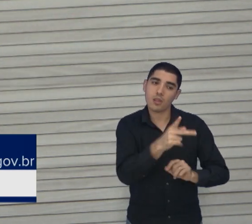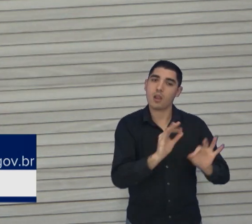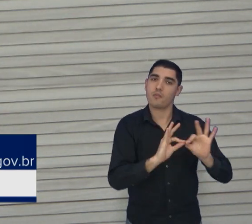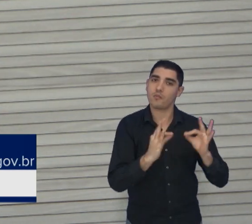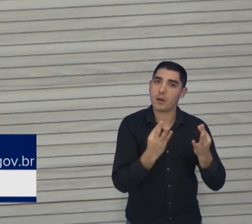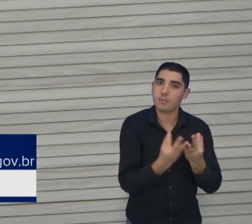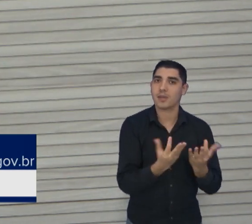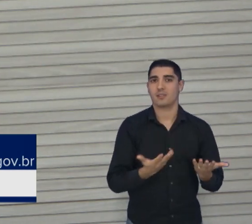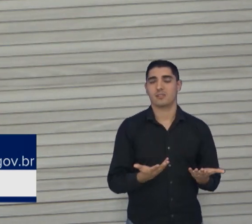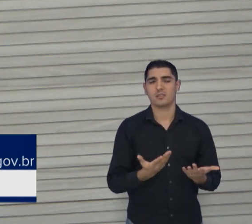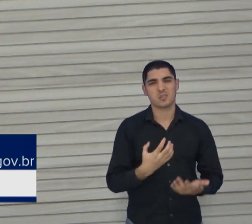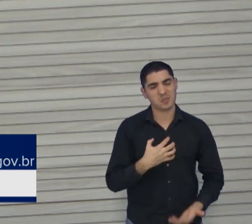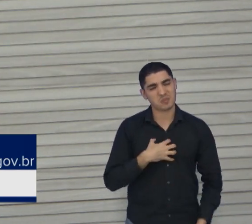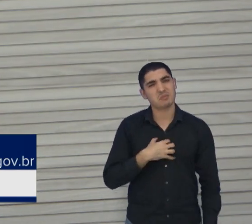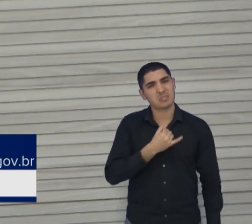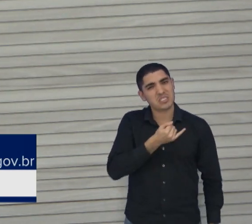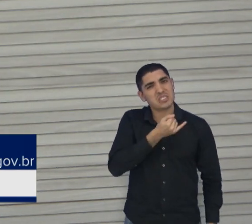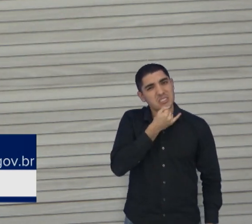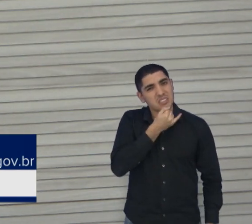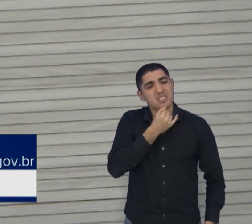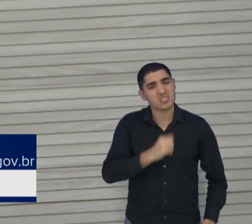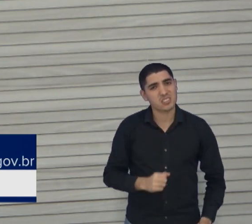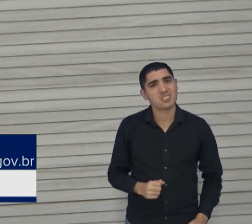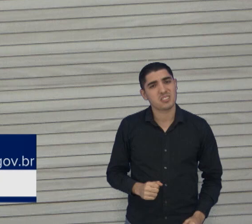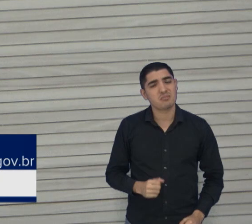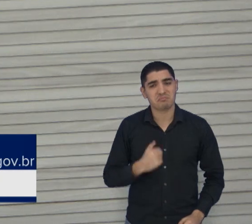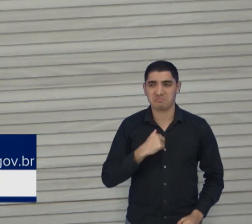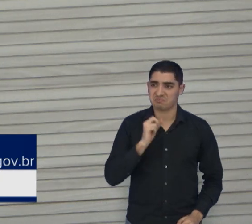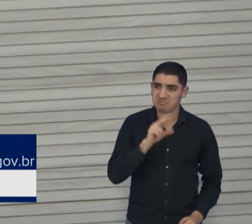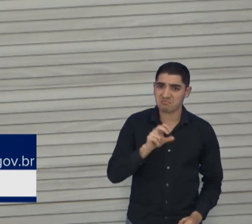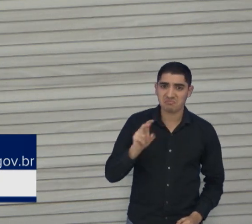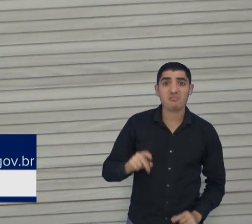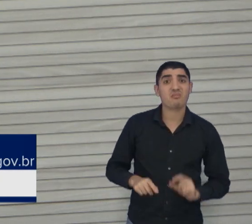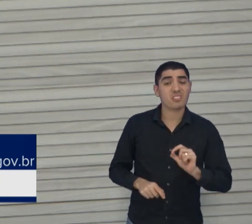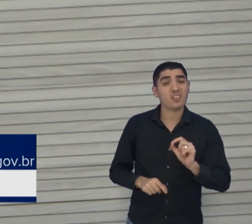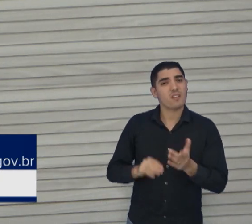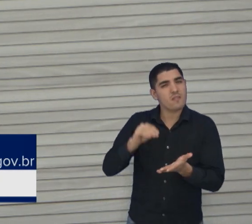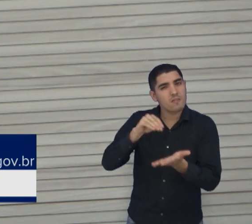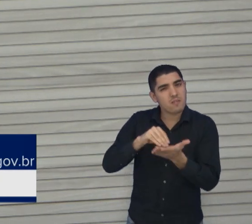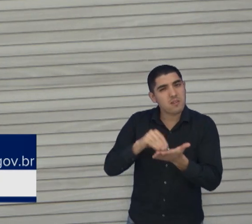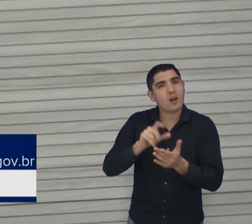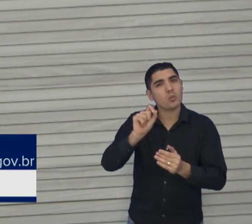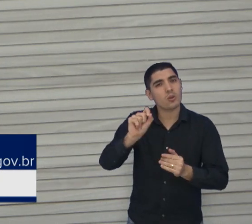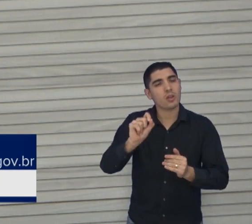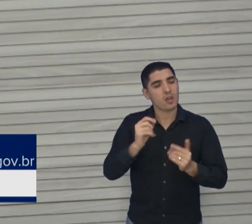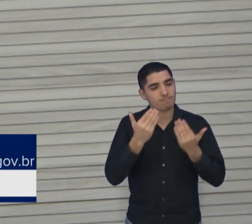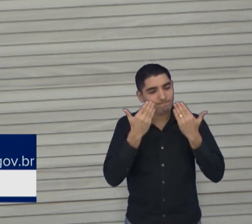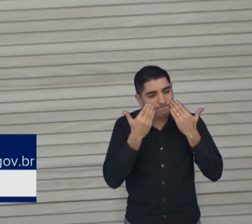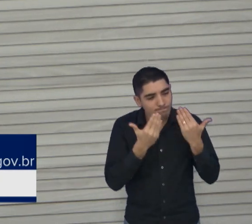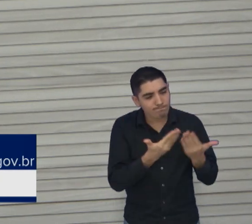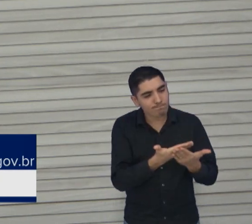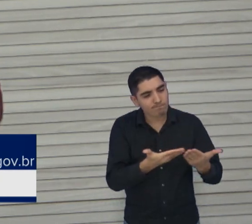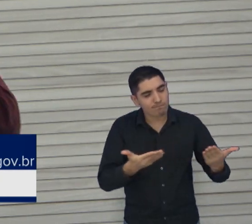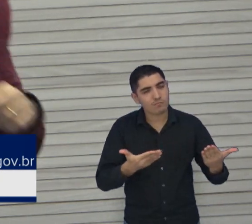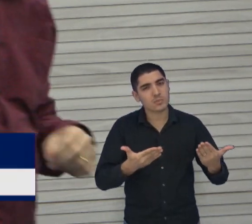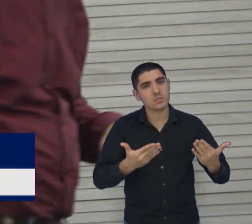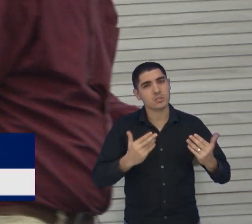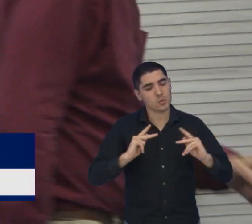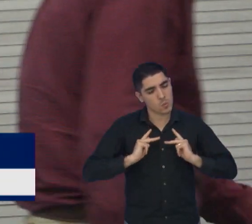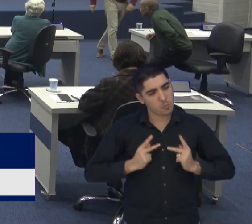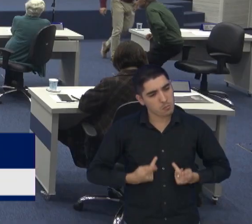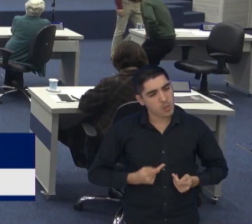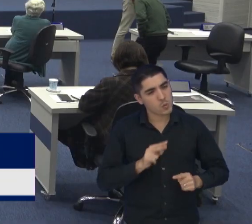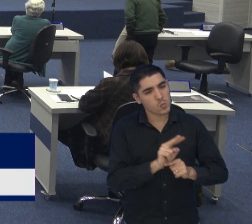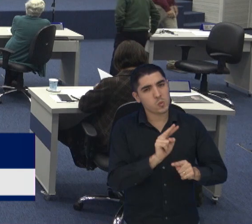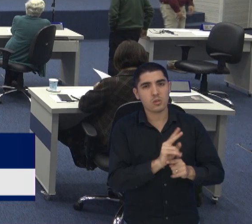família. É uma pena, né? A gente vê que, às vezes, não tem um olhar diferenciado quando se trata de saúde.